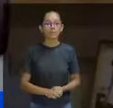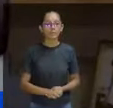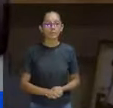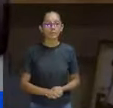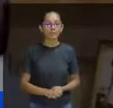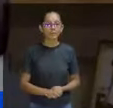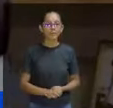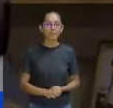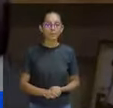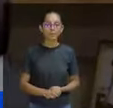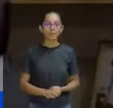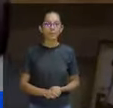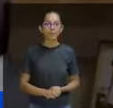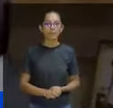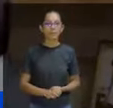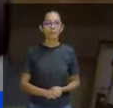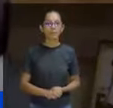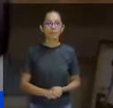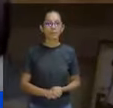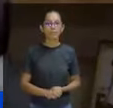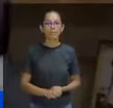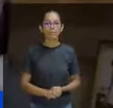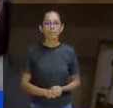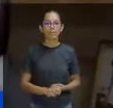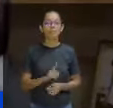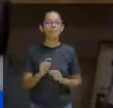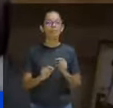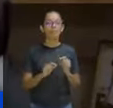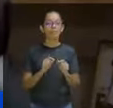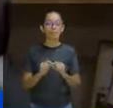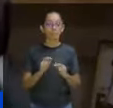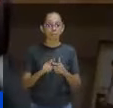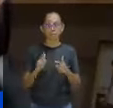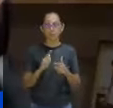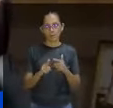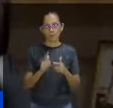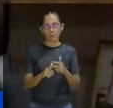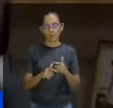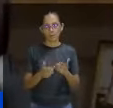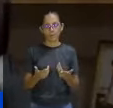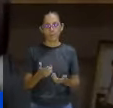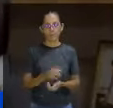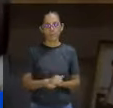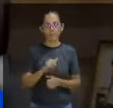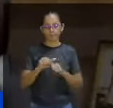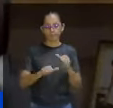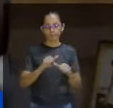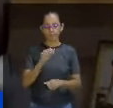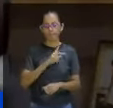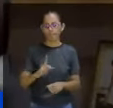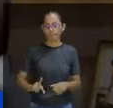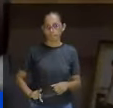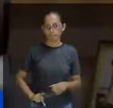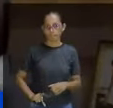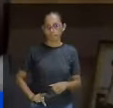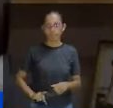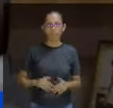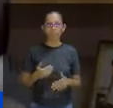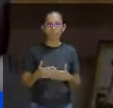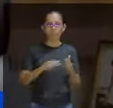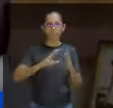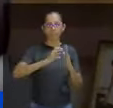restituição. E aí, Excelência, qual foi o outro complicador? Diante dessa mudança abrupta do